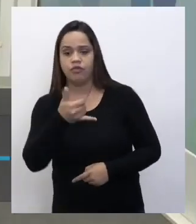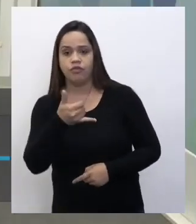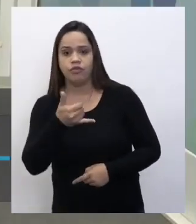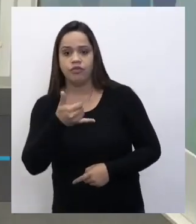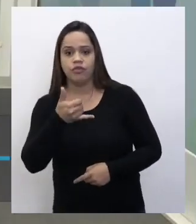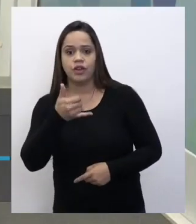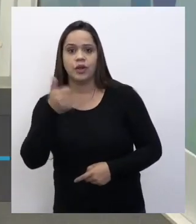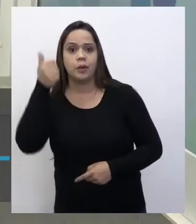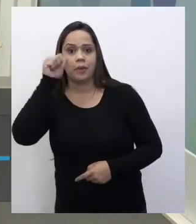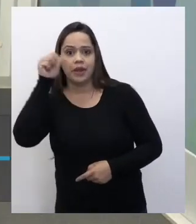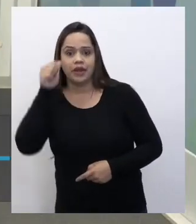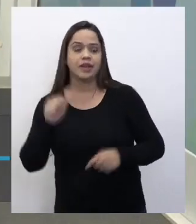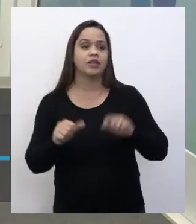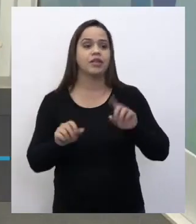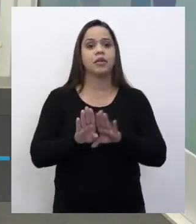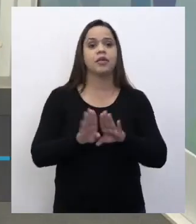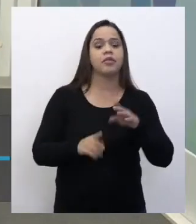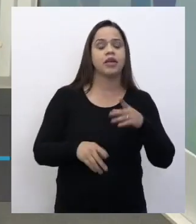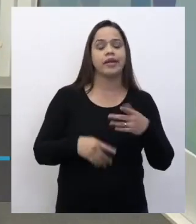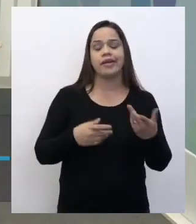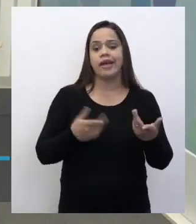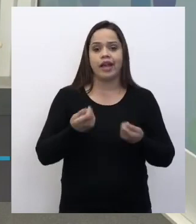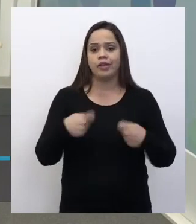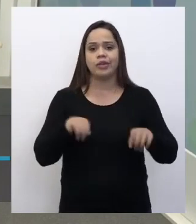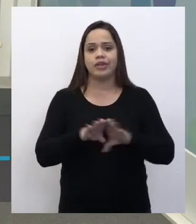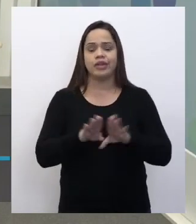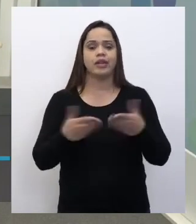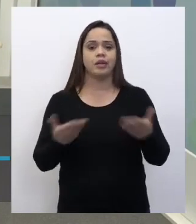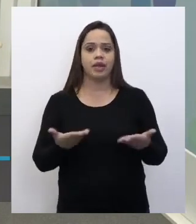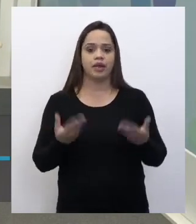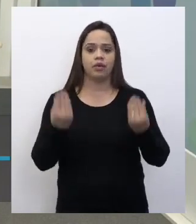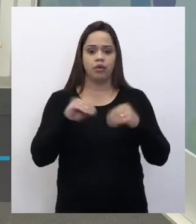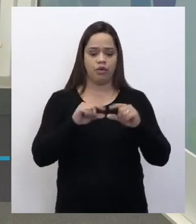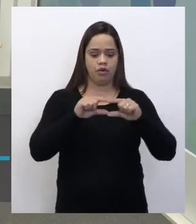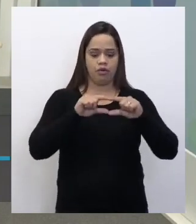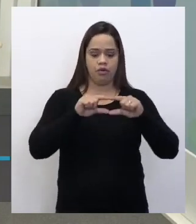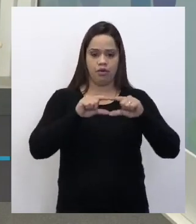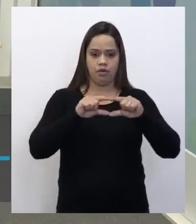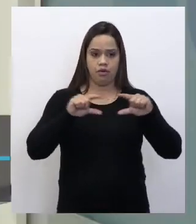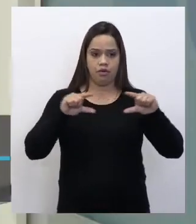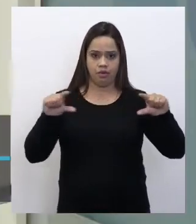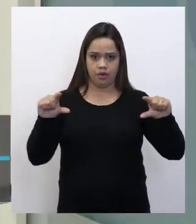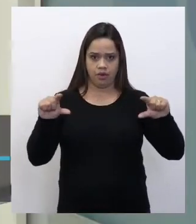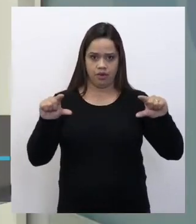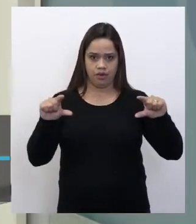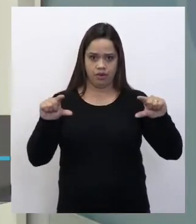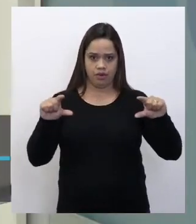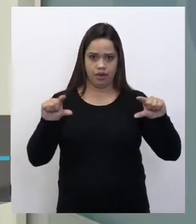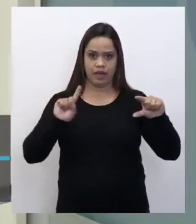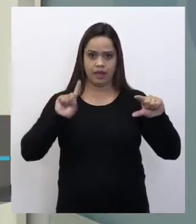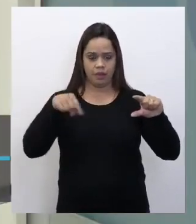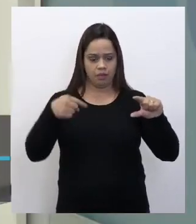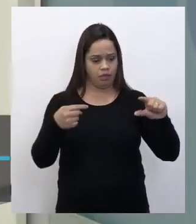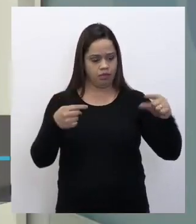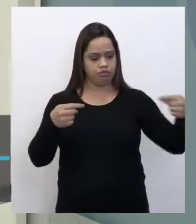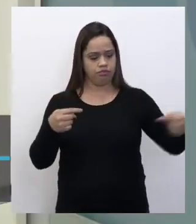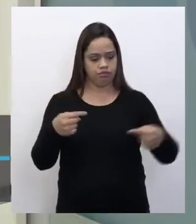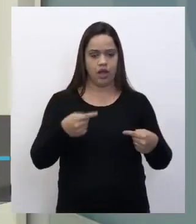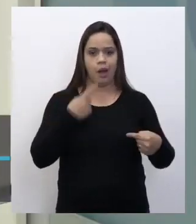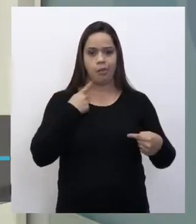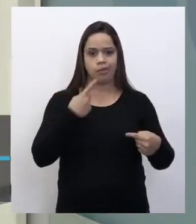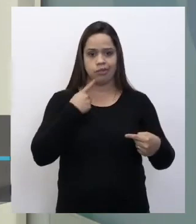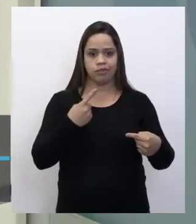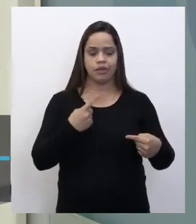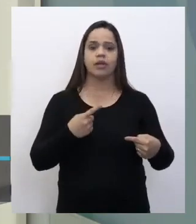ficar fazendo essa estrutura de colocar a oração aqui no parágrafo e depois o travessão com diálogo. A